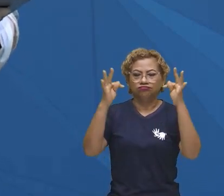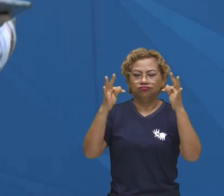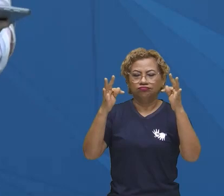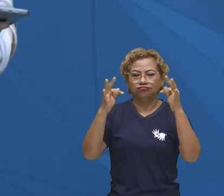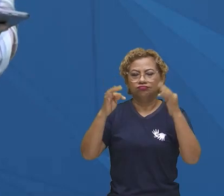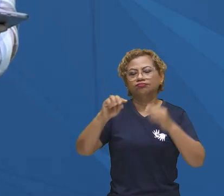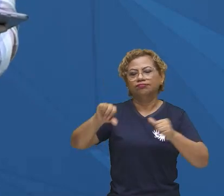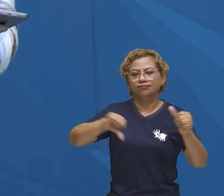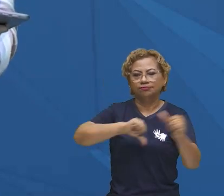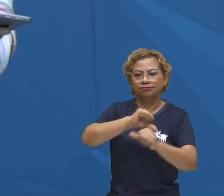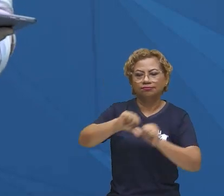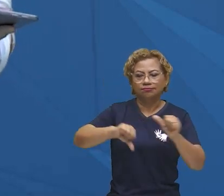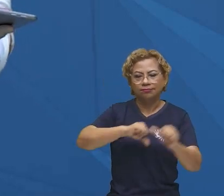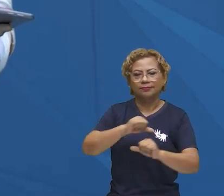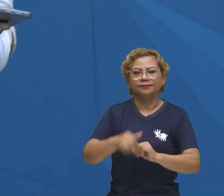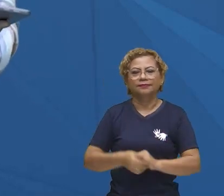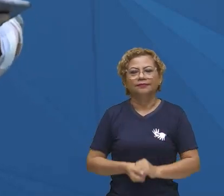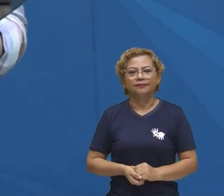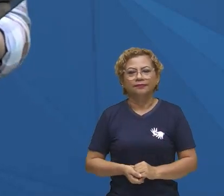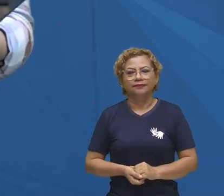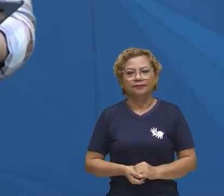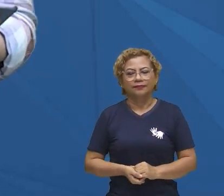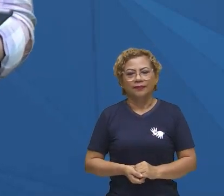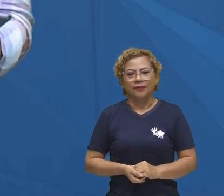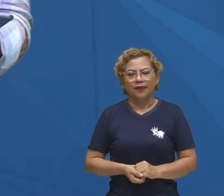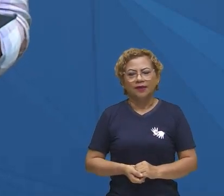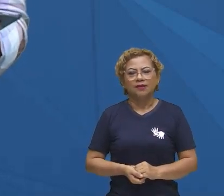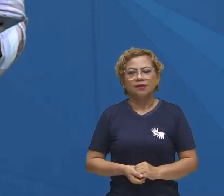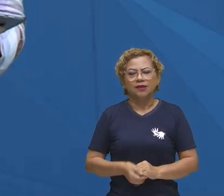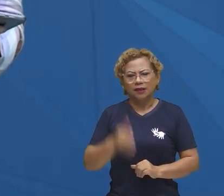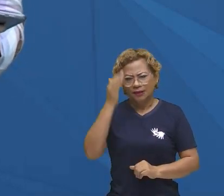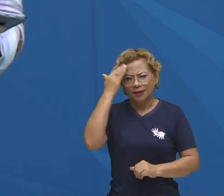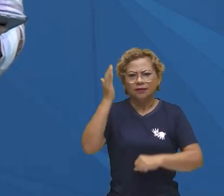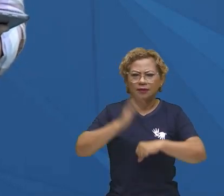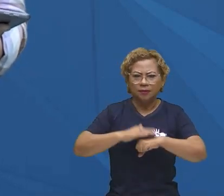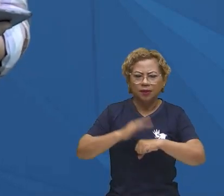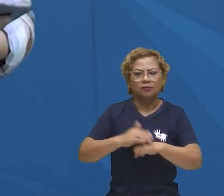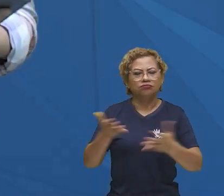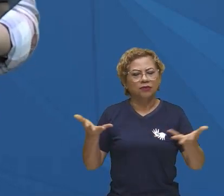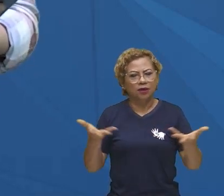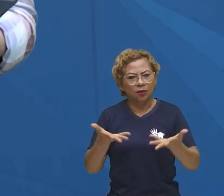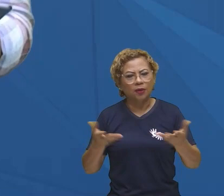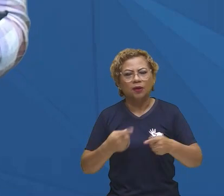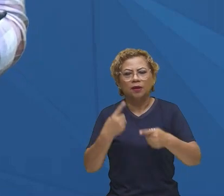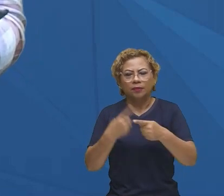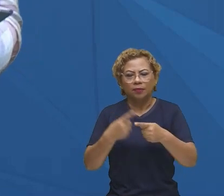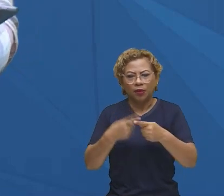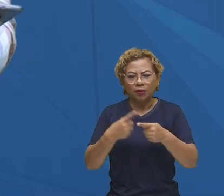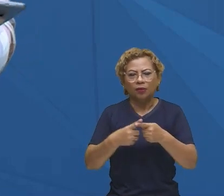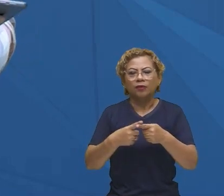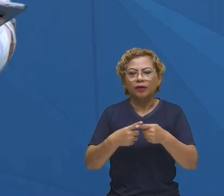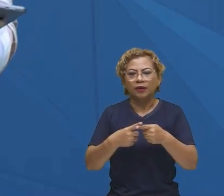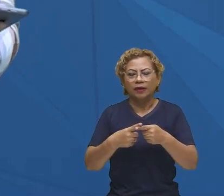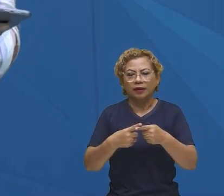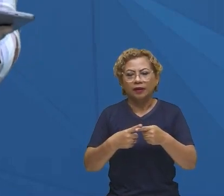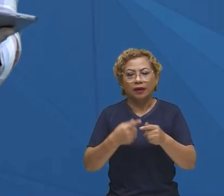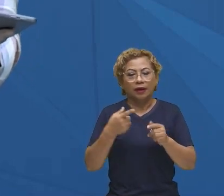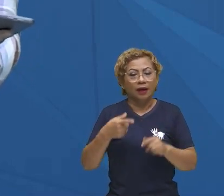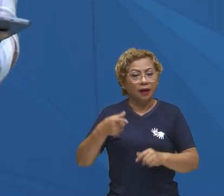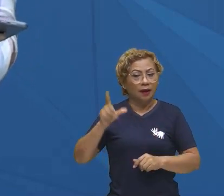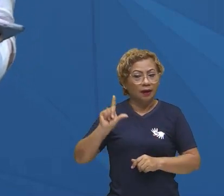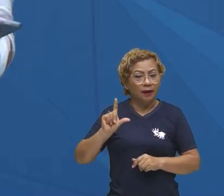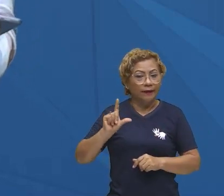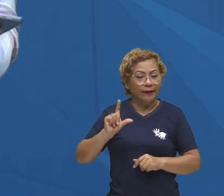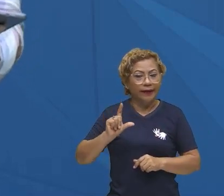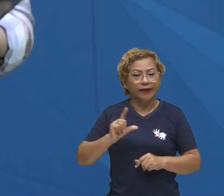gente viu na sua fala, né, que na primeira revolução a gente parte um pouco dessa questão do artesanato para ir ali para os métodos de produção com o